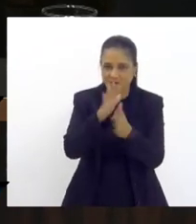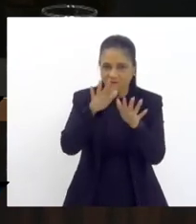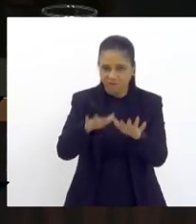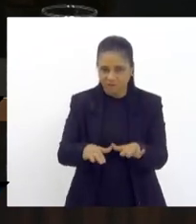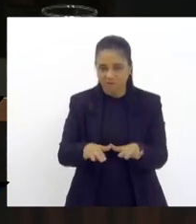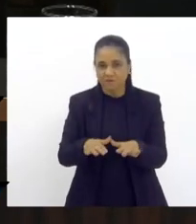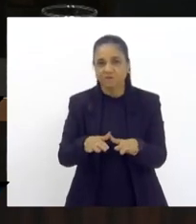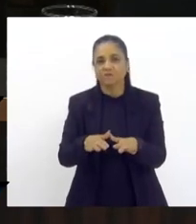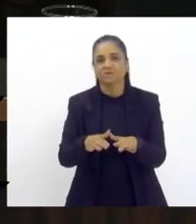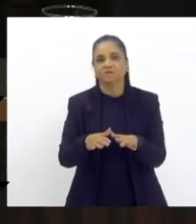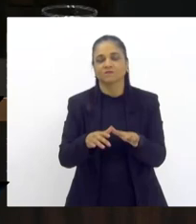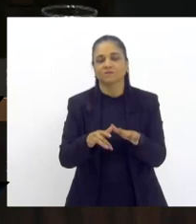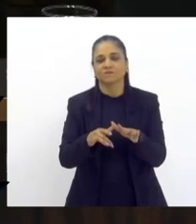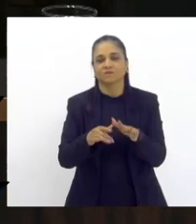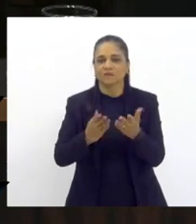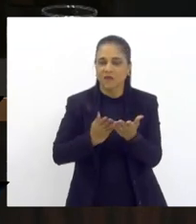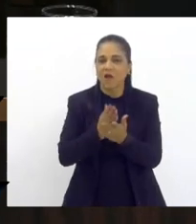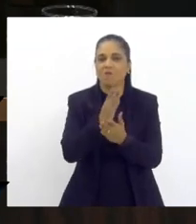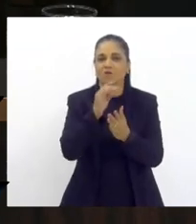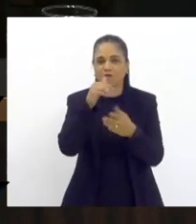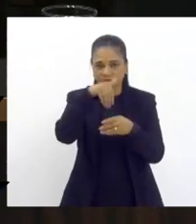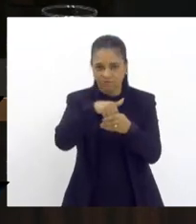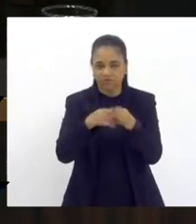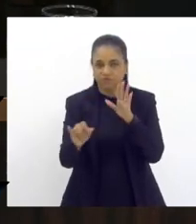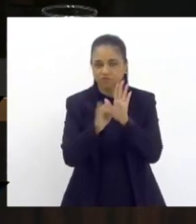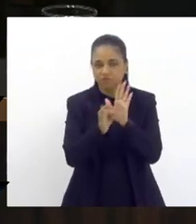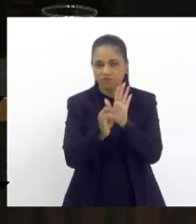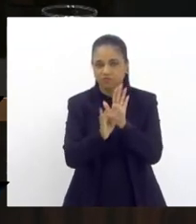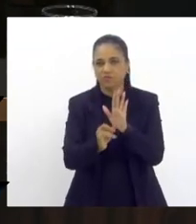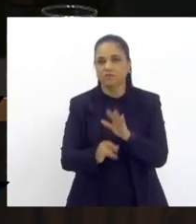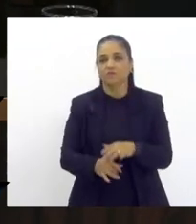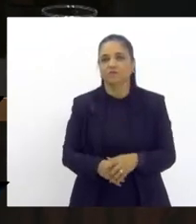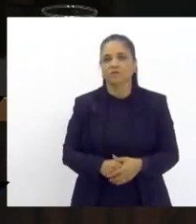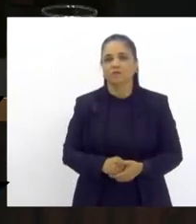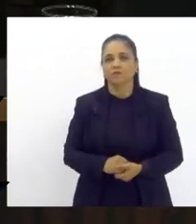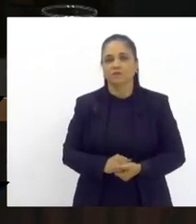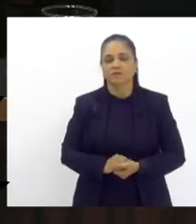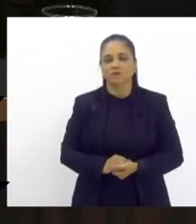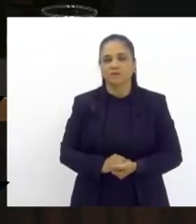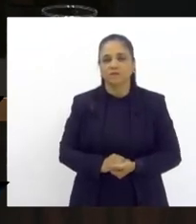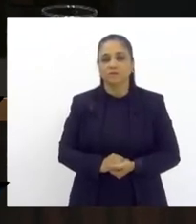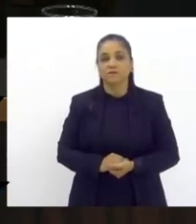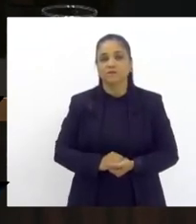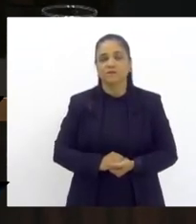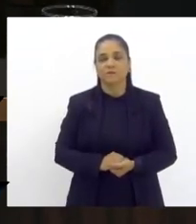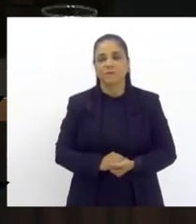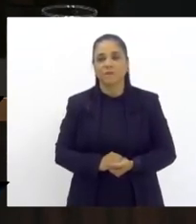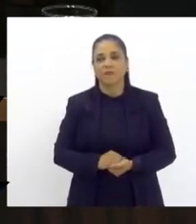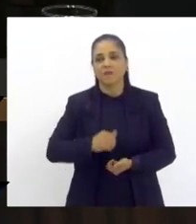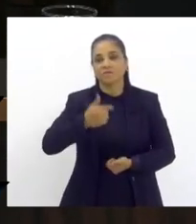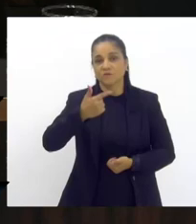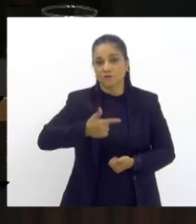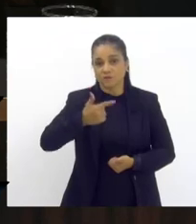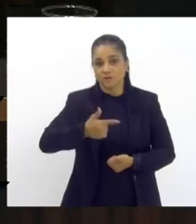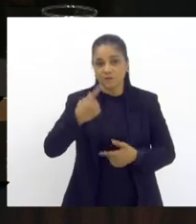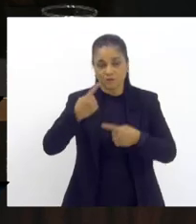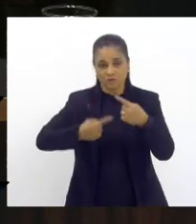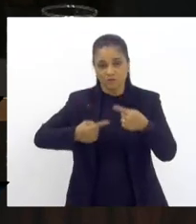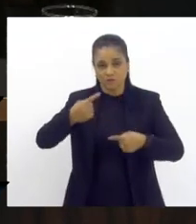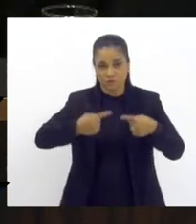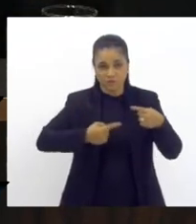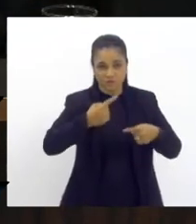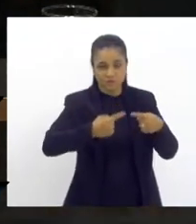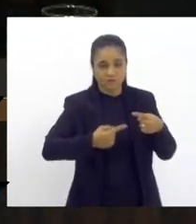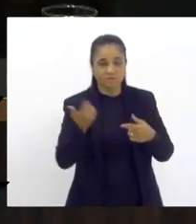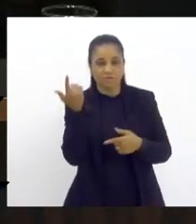estão. Aprovado o autógrafo. Em segunda discussão, redação do